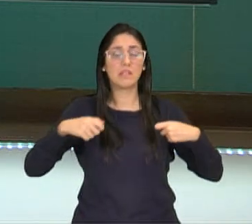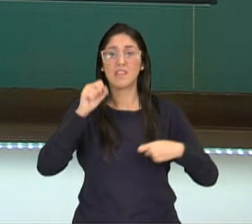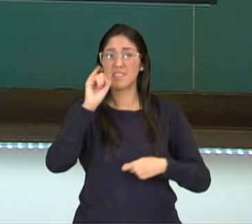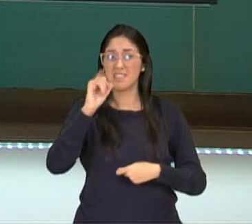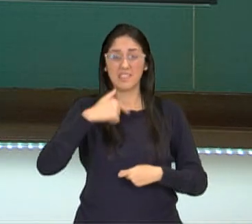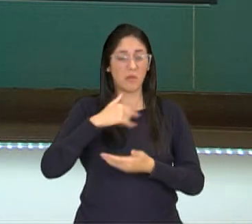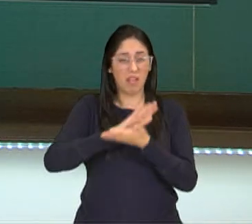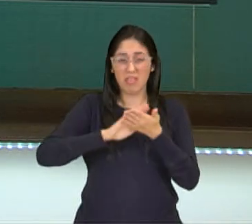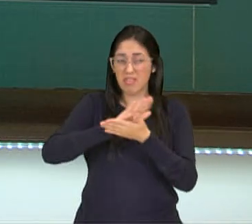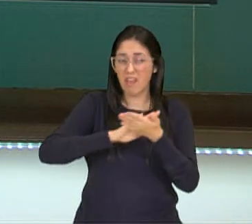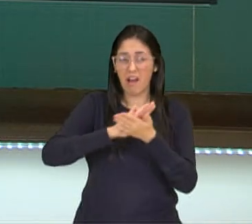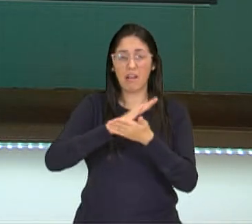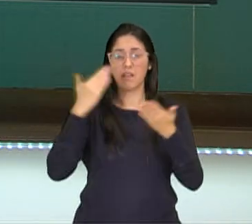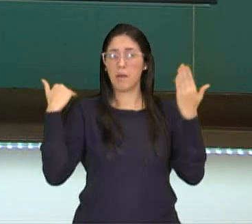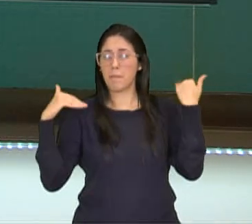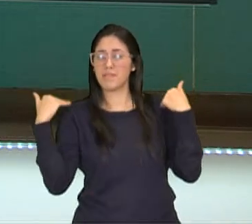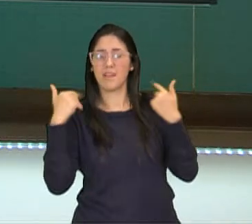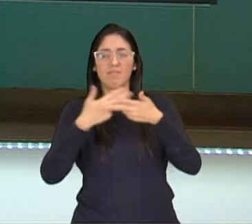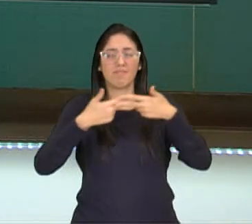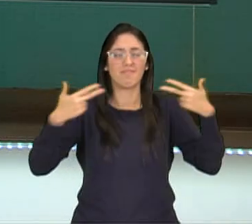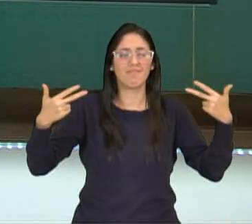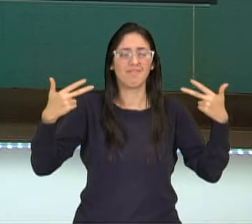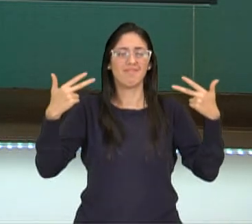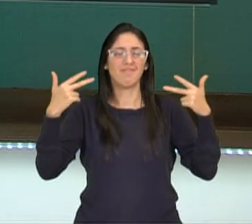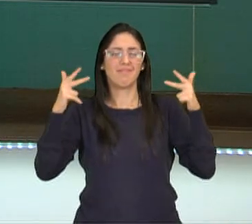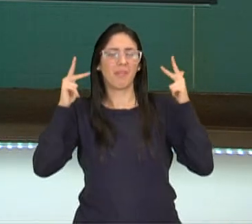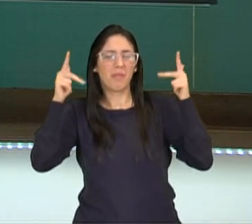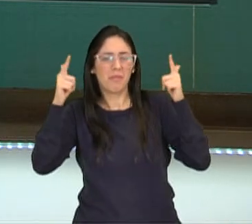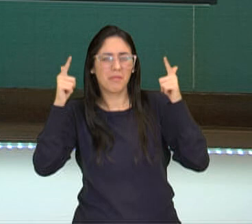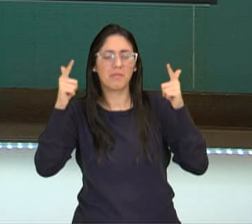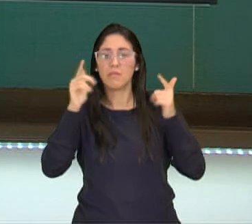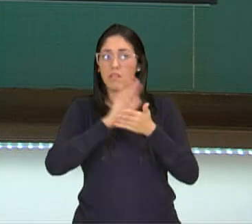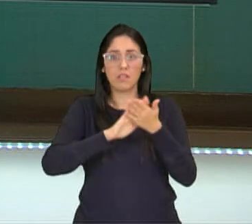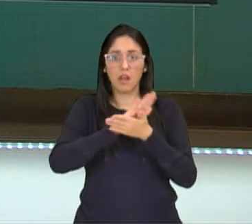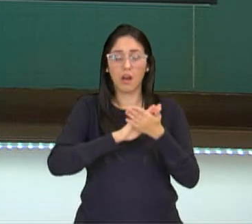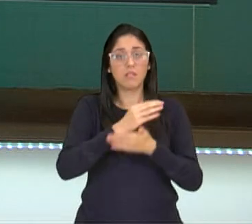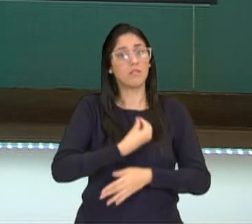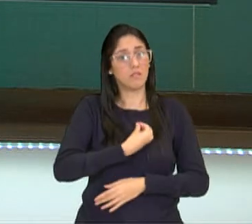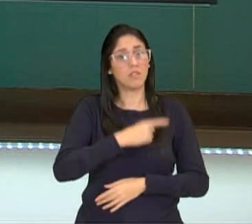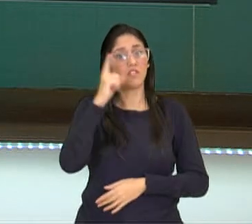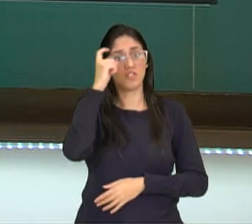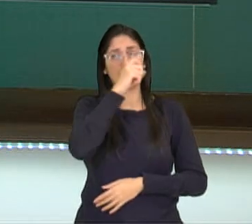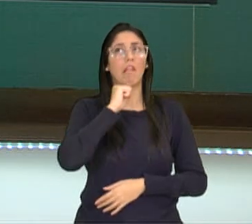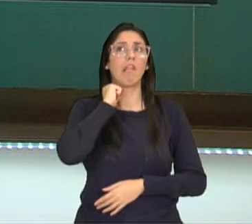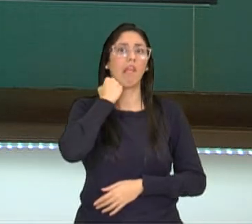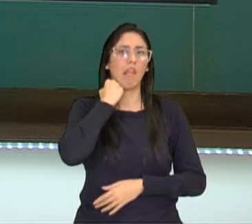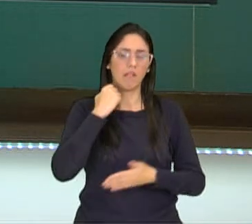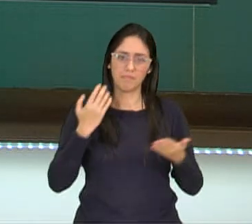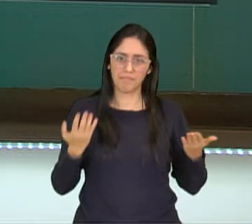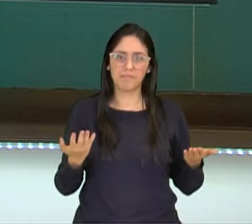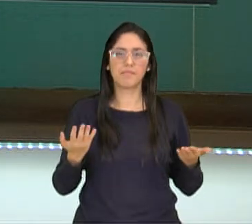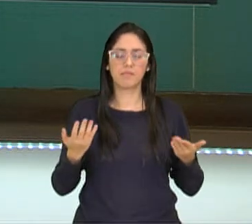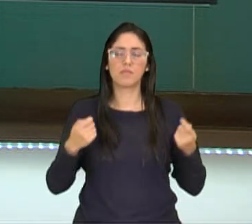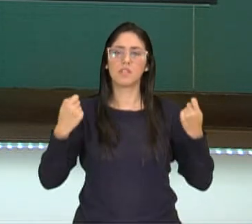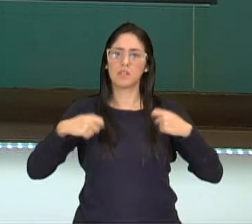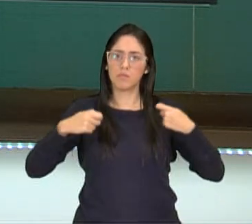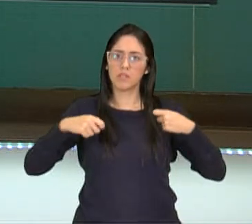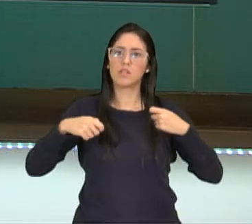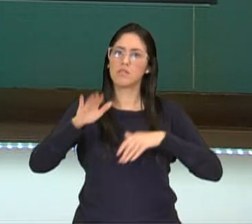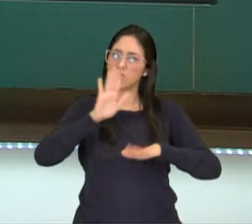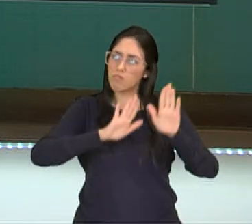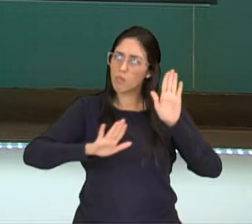gente precisa disso. Assim como exercício físico, às vezes o gasto na academia, não é um supérfluo, porque você está cuidando da tua